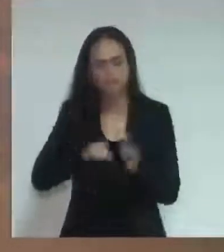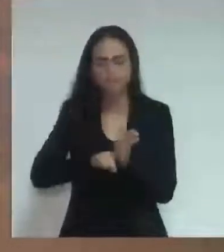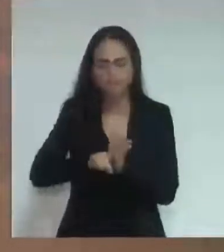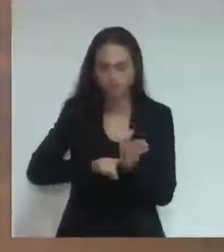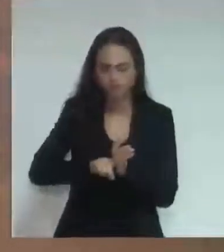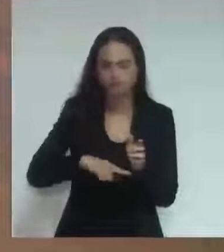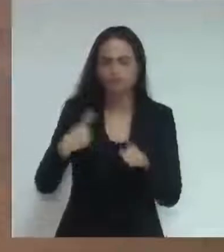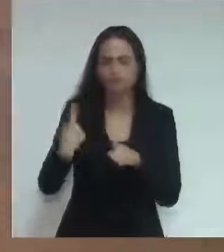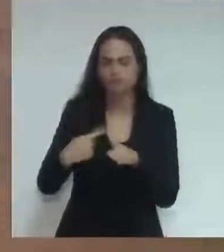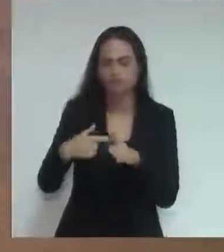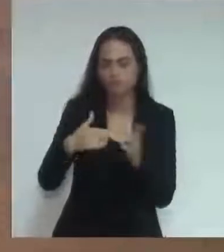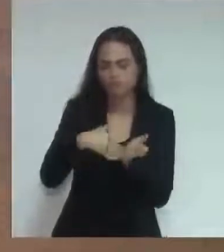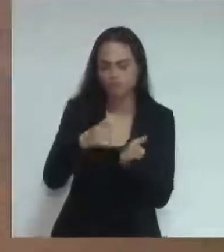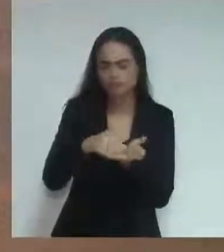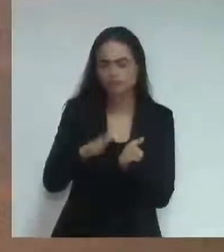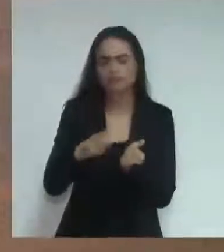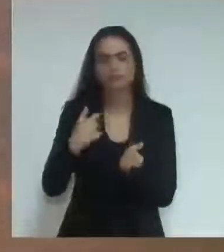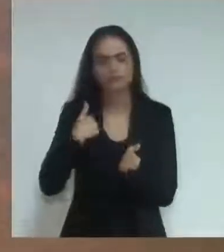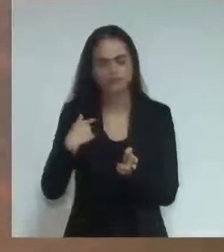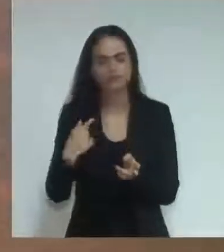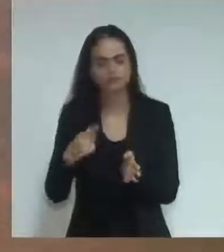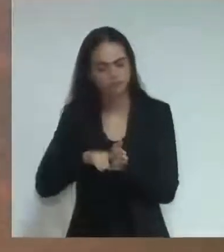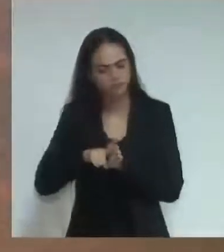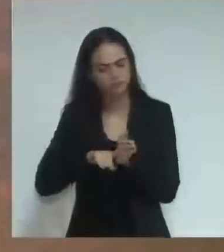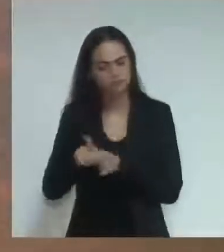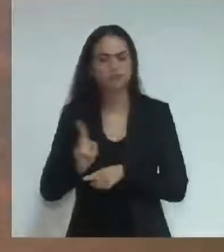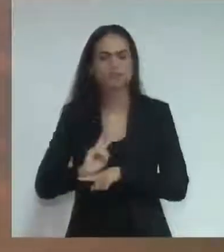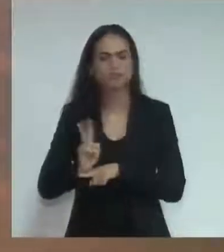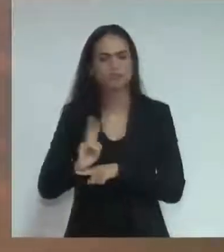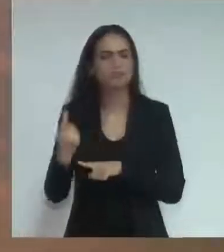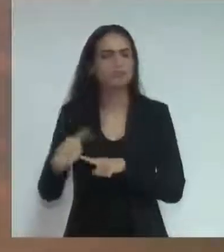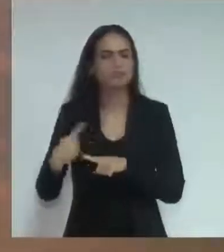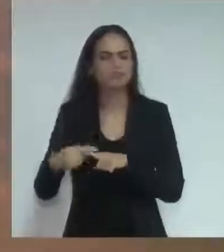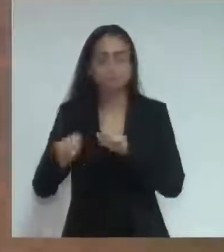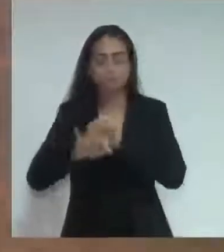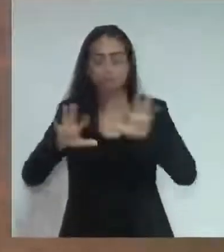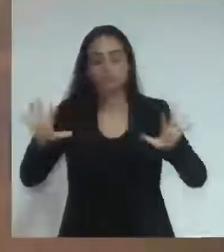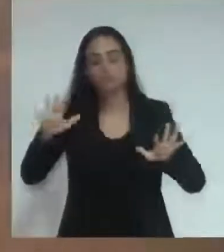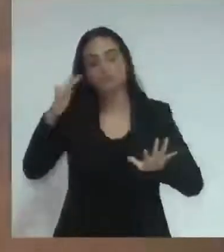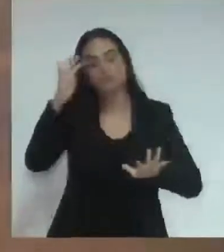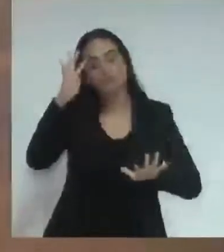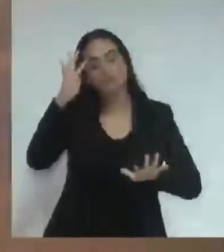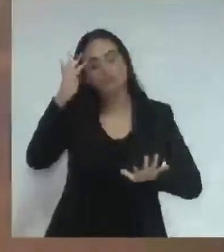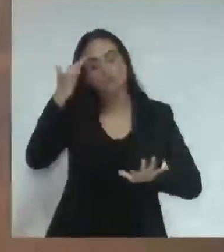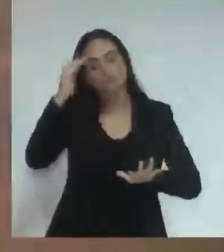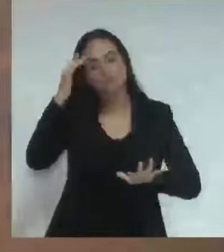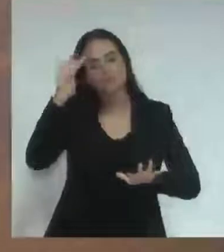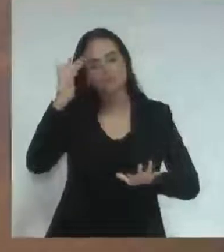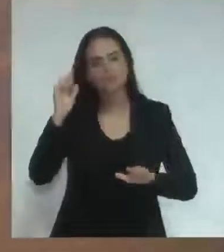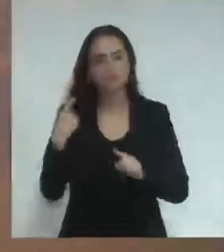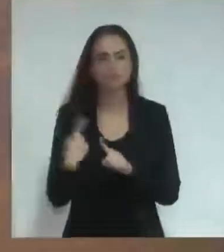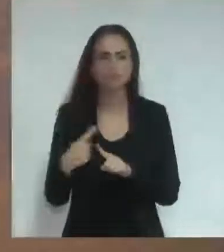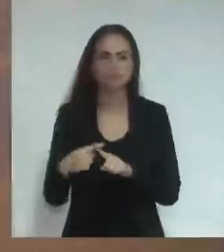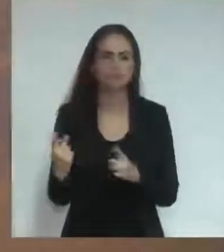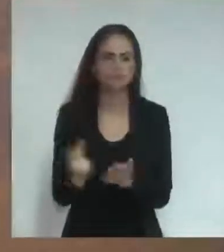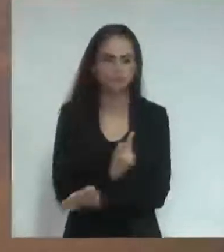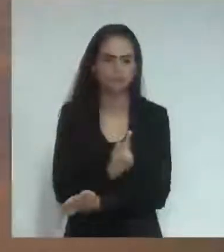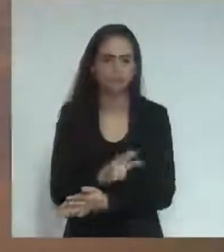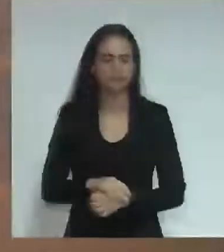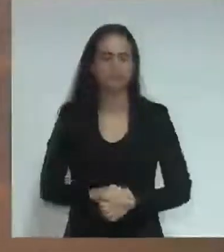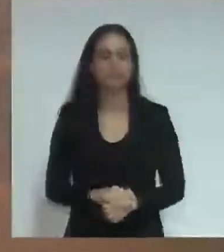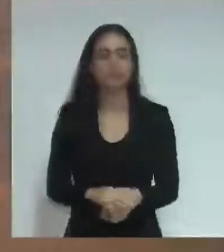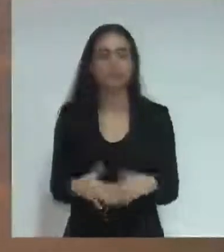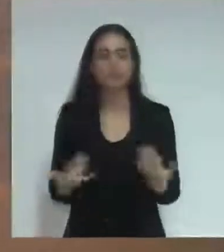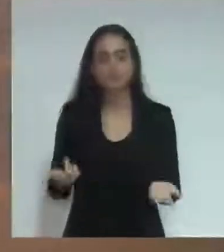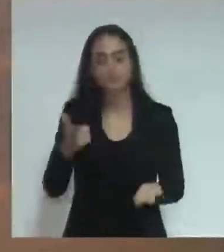funciona, qual que é a cara dele, para a gente entender o que aconteceu. Bom, e por falar em secretário que